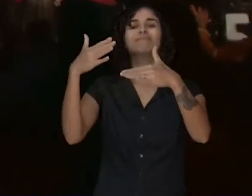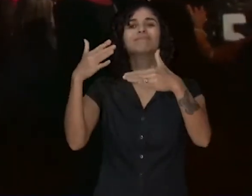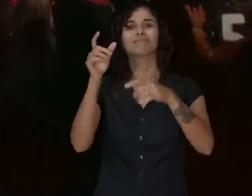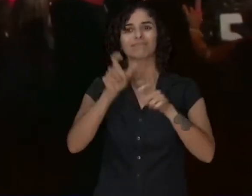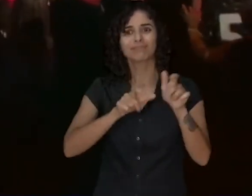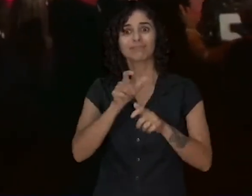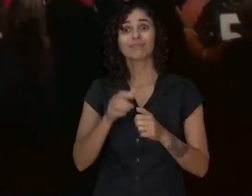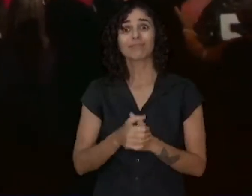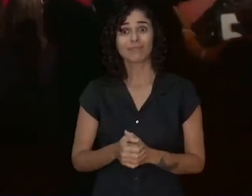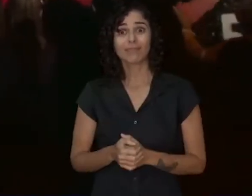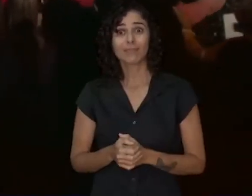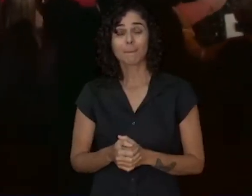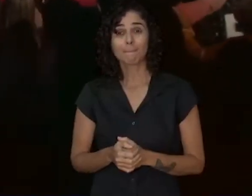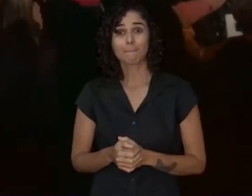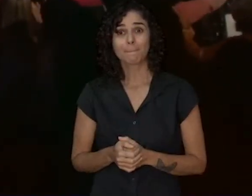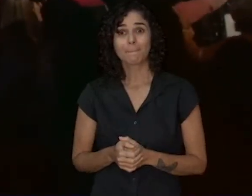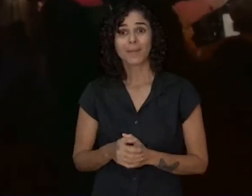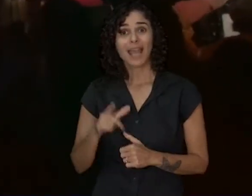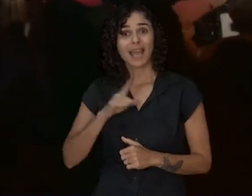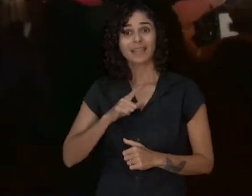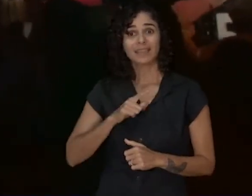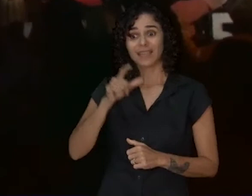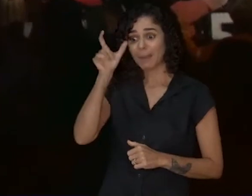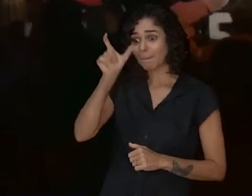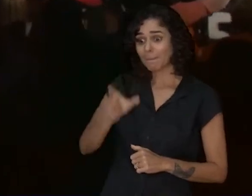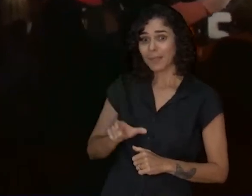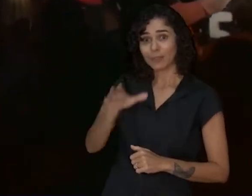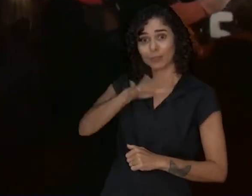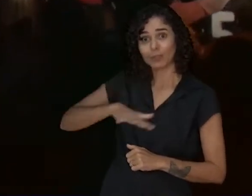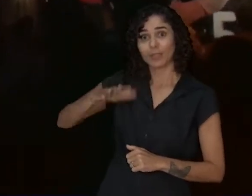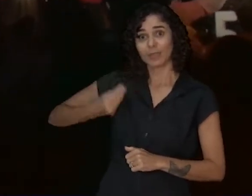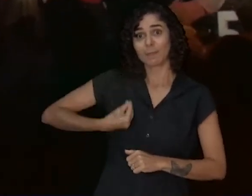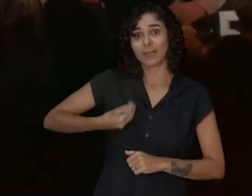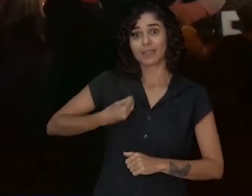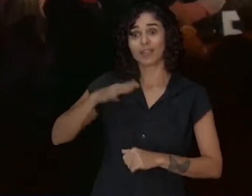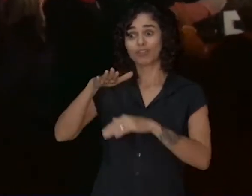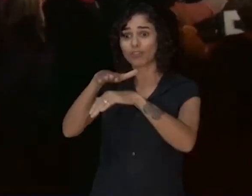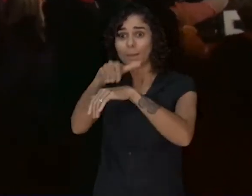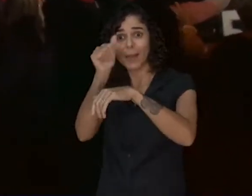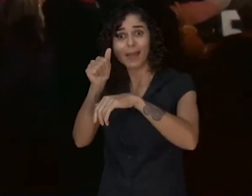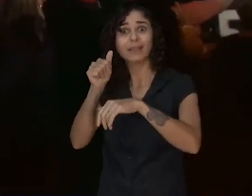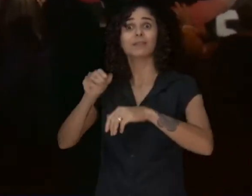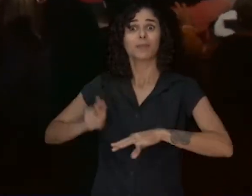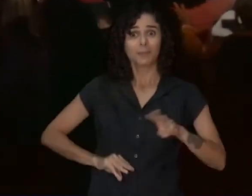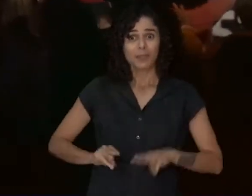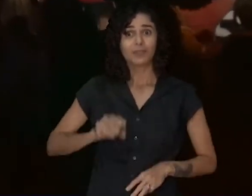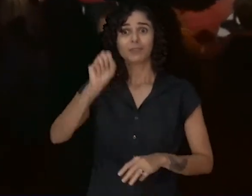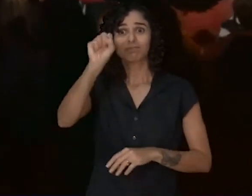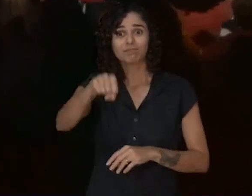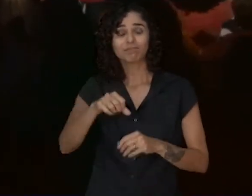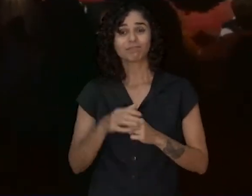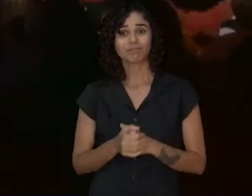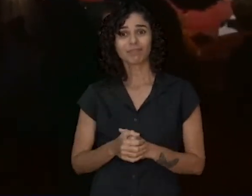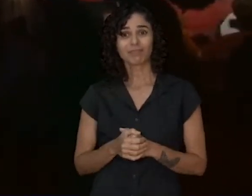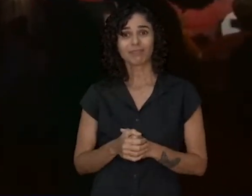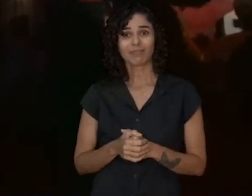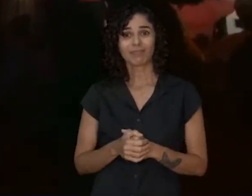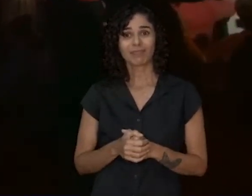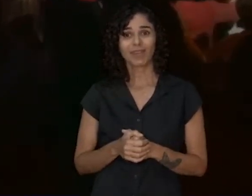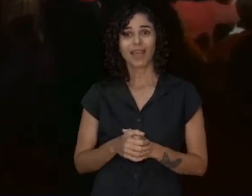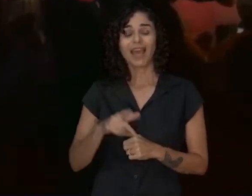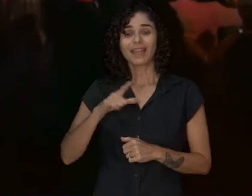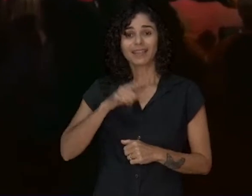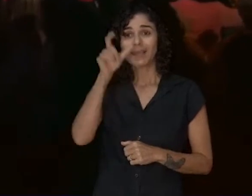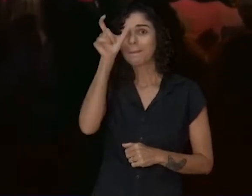Há pessoas aqui chamadas para o ministério, há pessoas chamadas aqui para levantar as mãos,